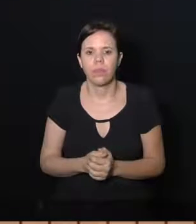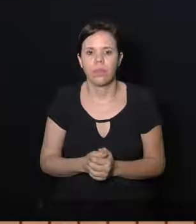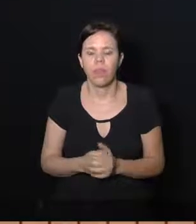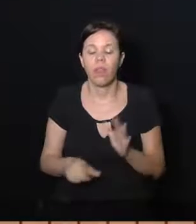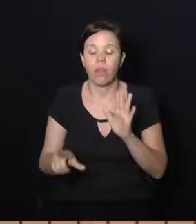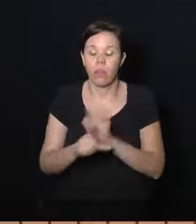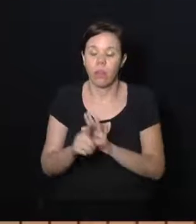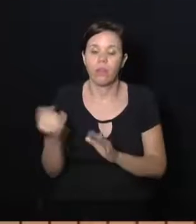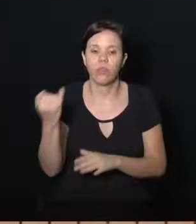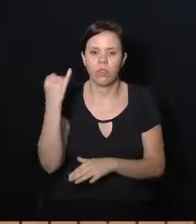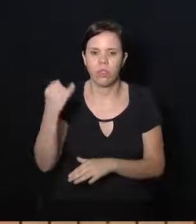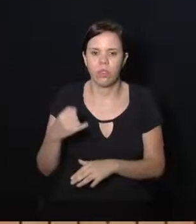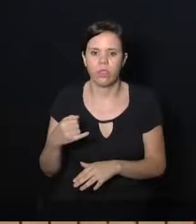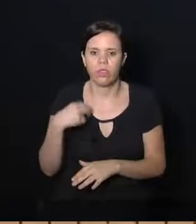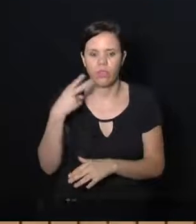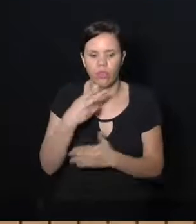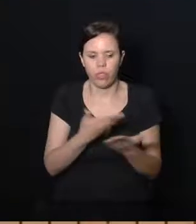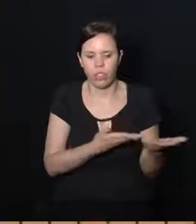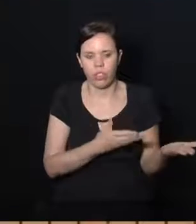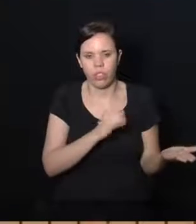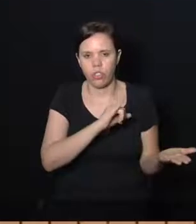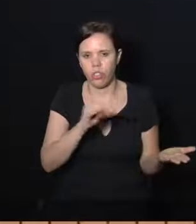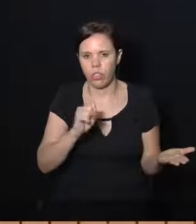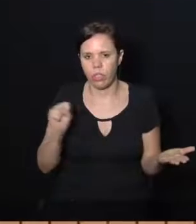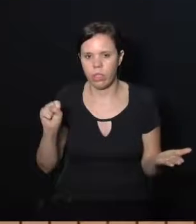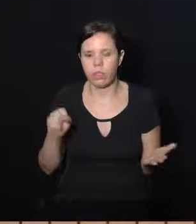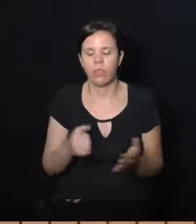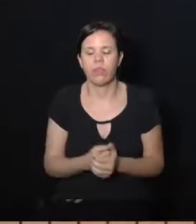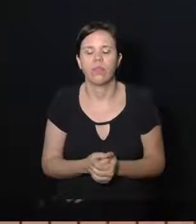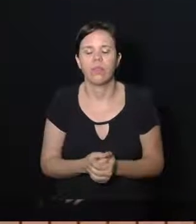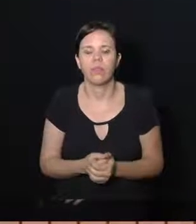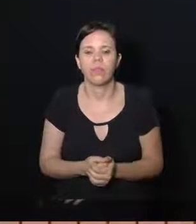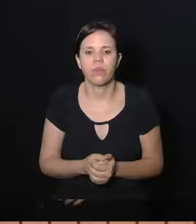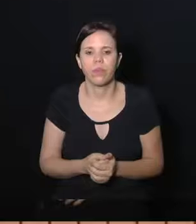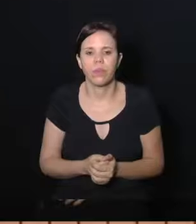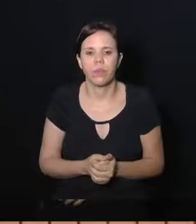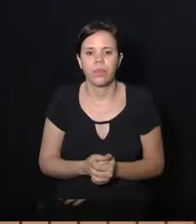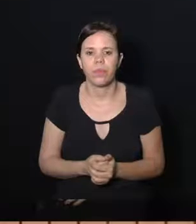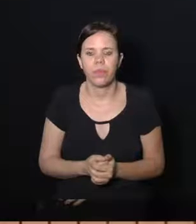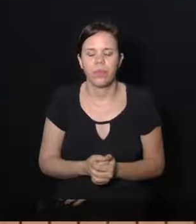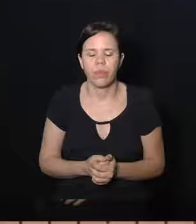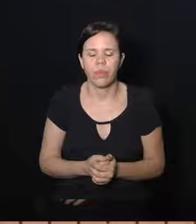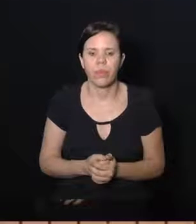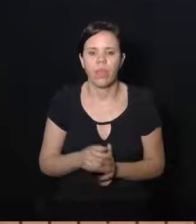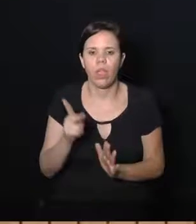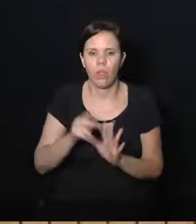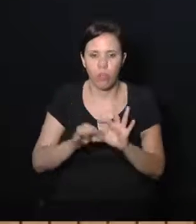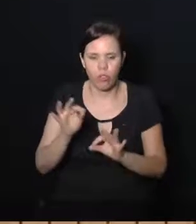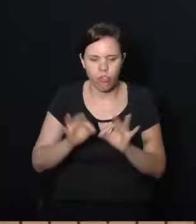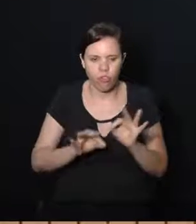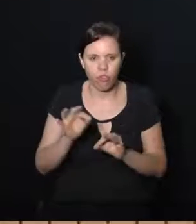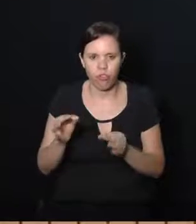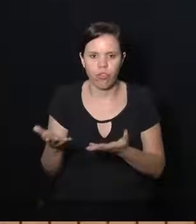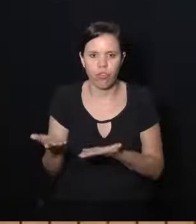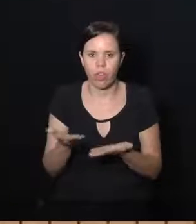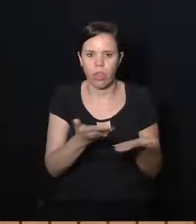lei importante do nobre vereador J. Silva, né? E é um projeto que agora ele